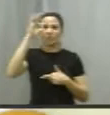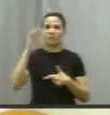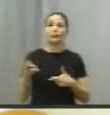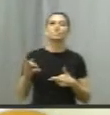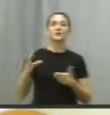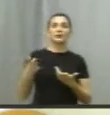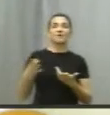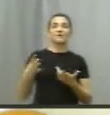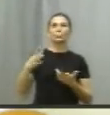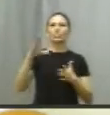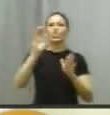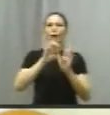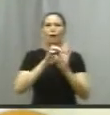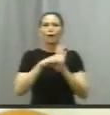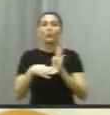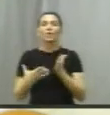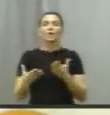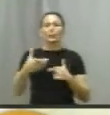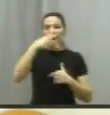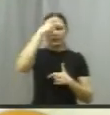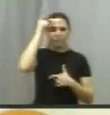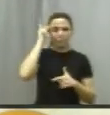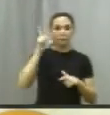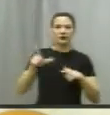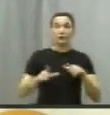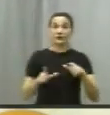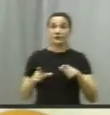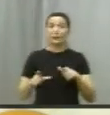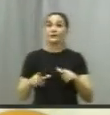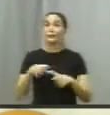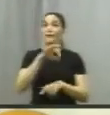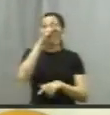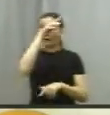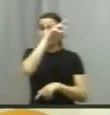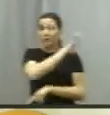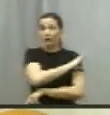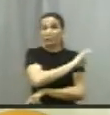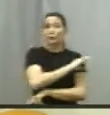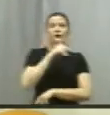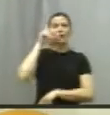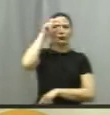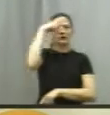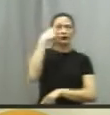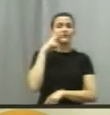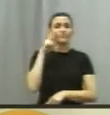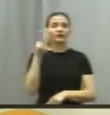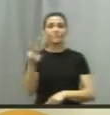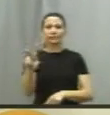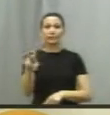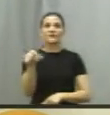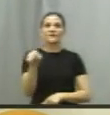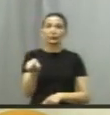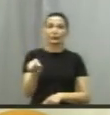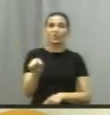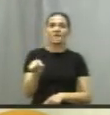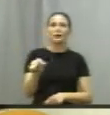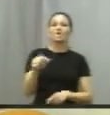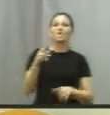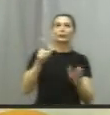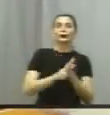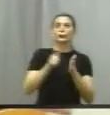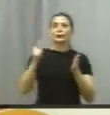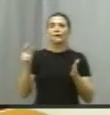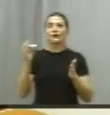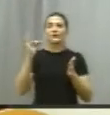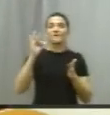50% os cargos comissionados da prefeitura, porque de fato a prefeitura está com dificuldade. E o que a gente assiste? A cada tribuna impressa que sai,